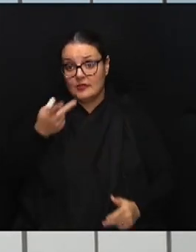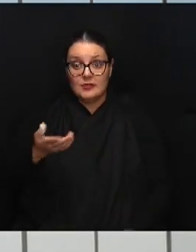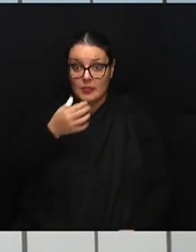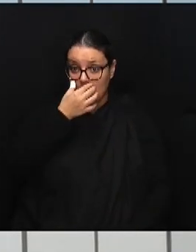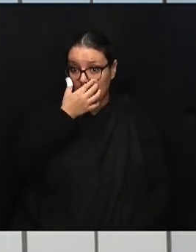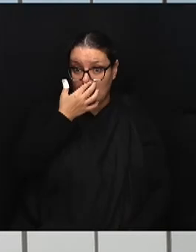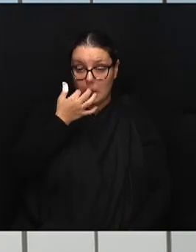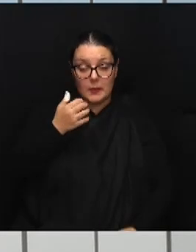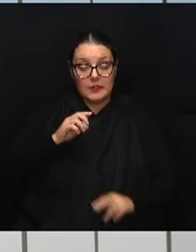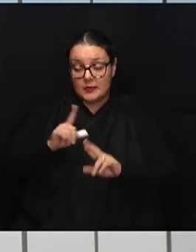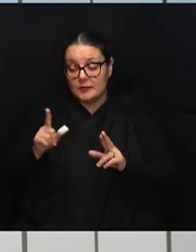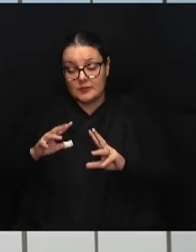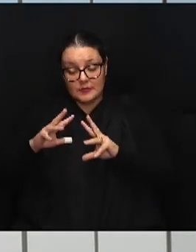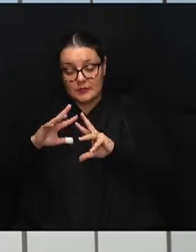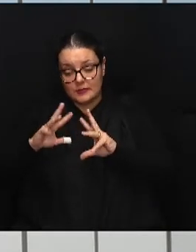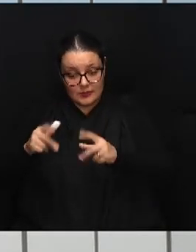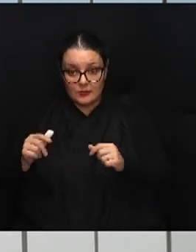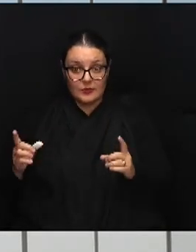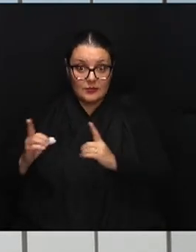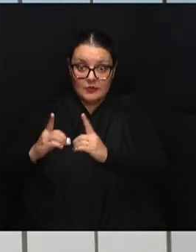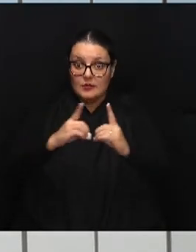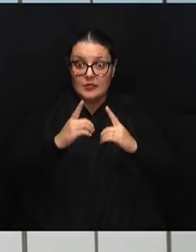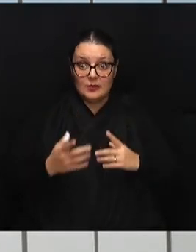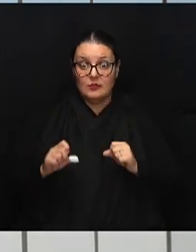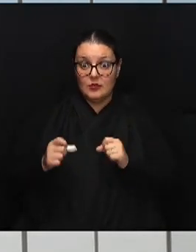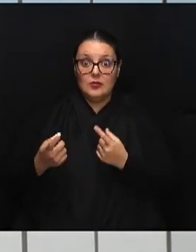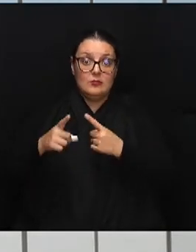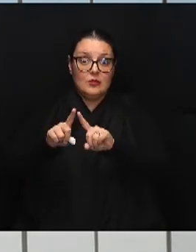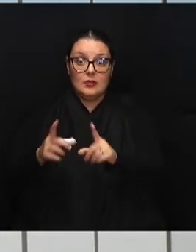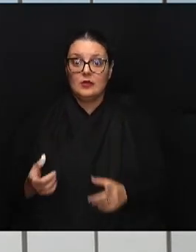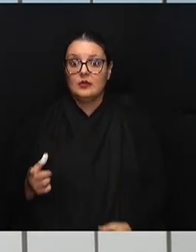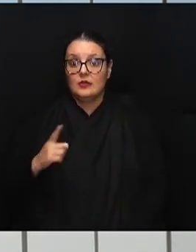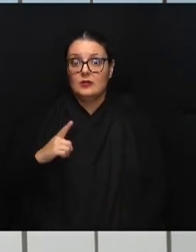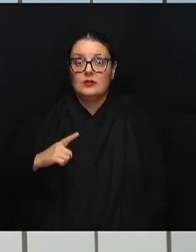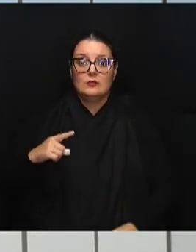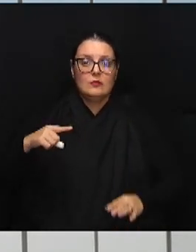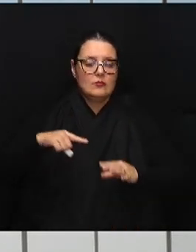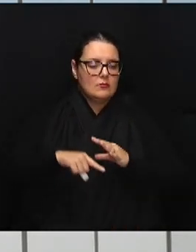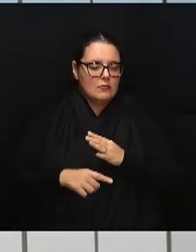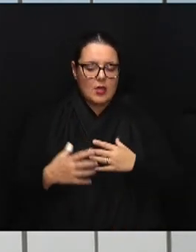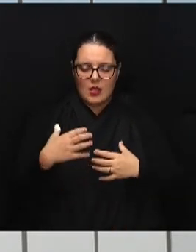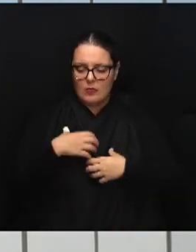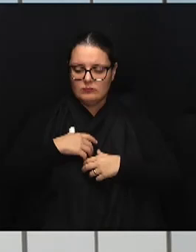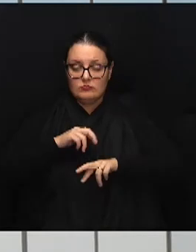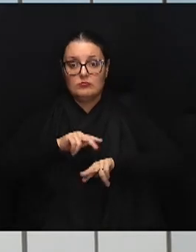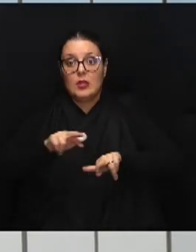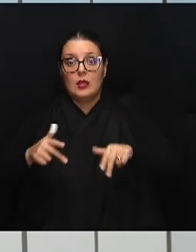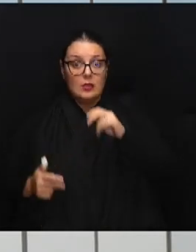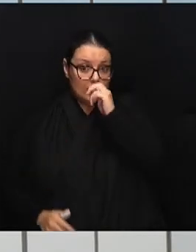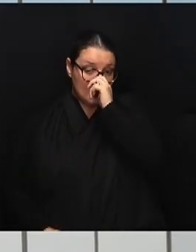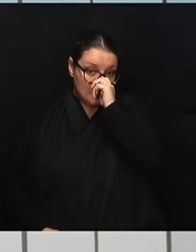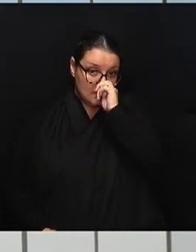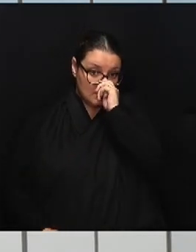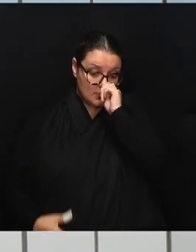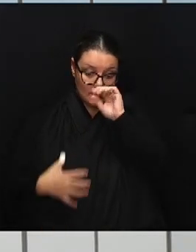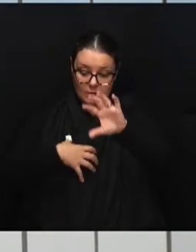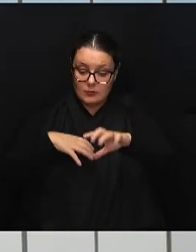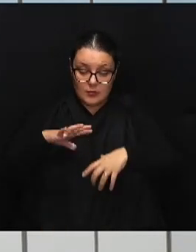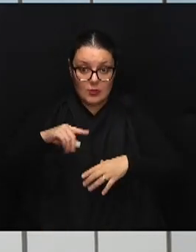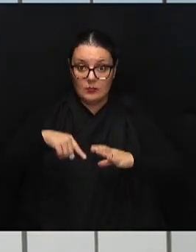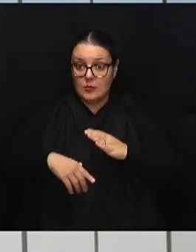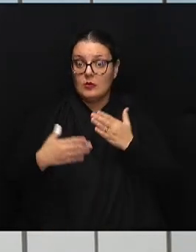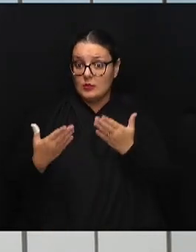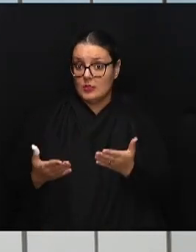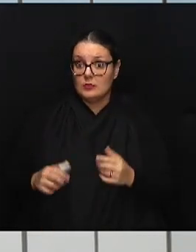mundo atende a todas as necessidades. Você pode ter uma parceria que tem uma profundidade emocional, uma empatia profunda com